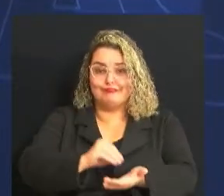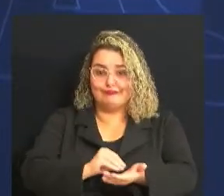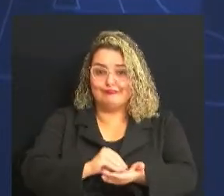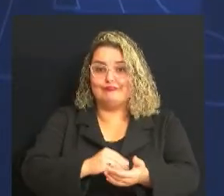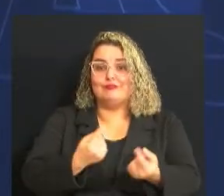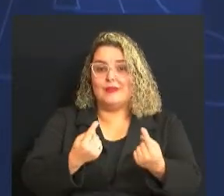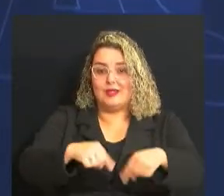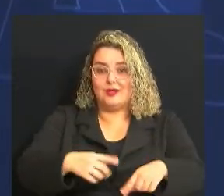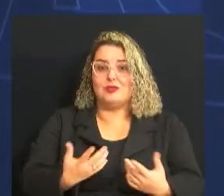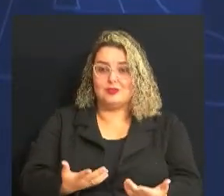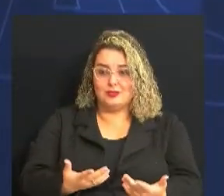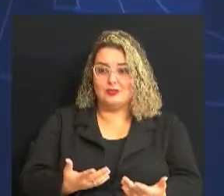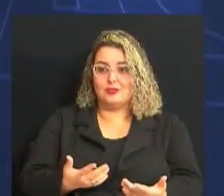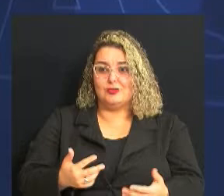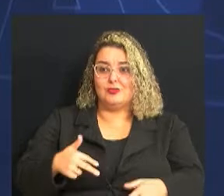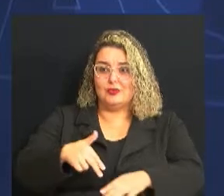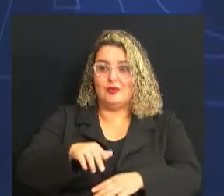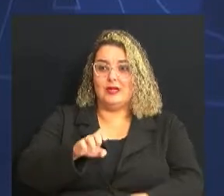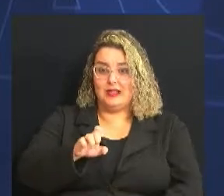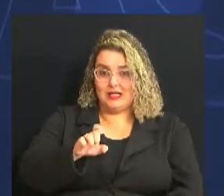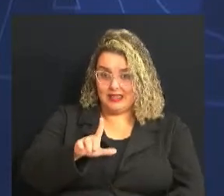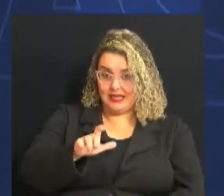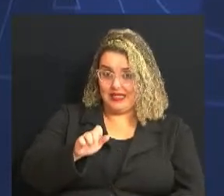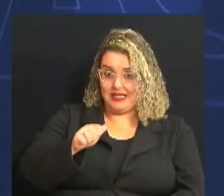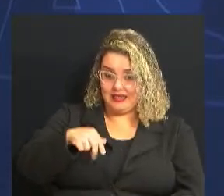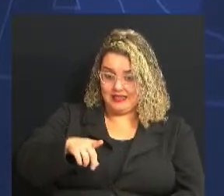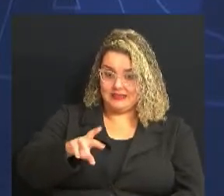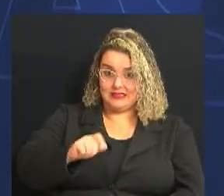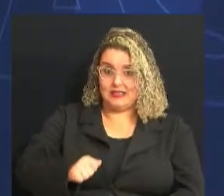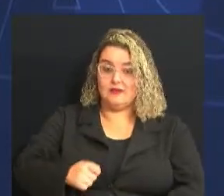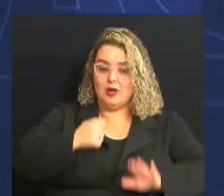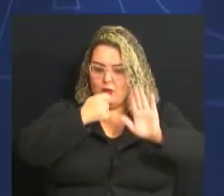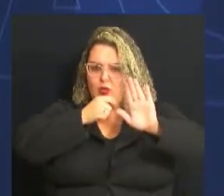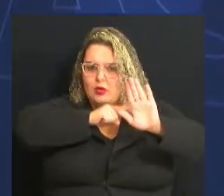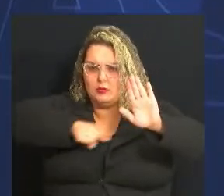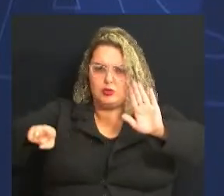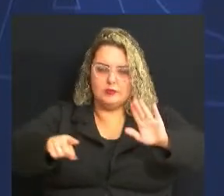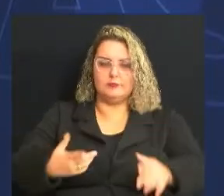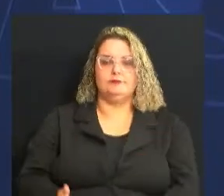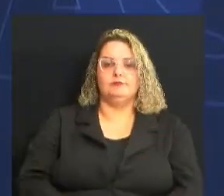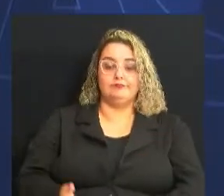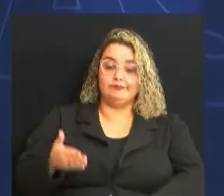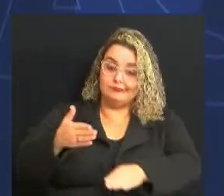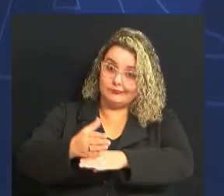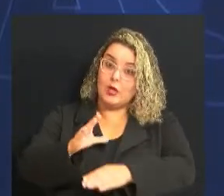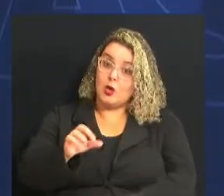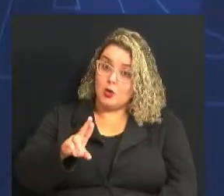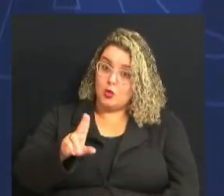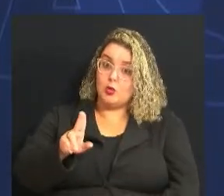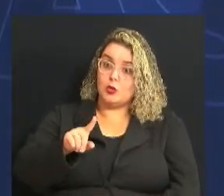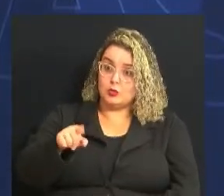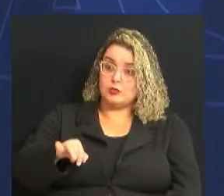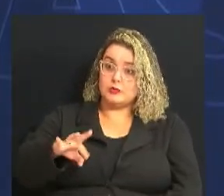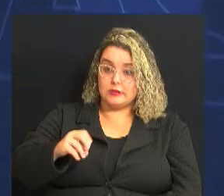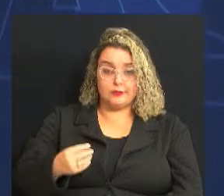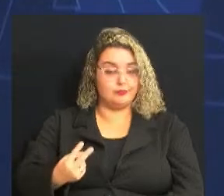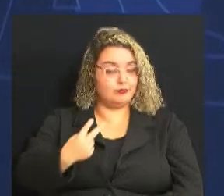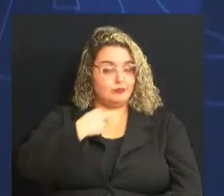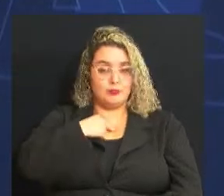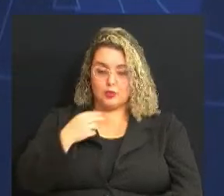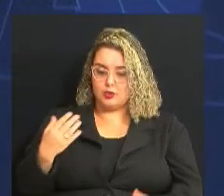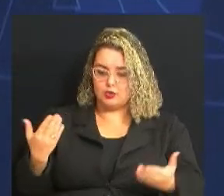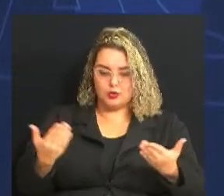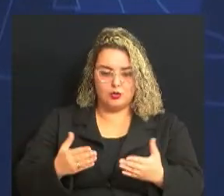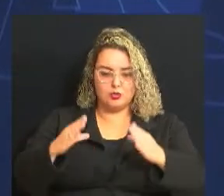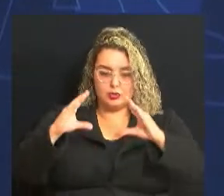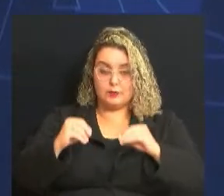numa entrada do Leandrinho, que até foi expulso, e ele também pertence ao Cruzeiro, então ele não pode jogar hoje à noite. E aí, com isso,